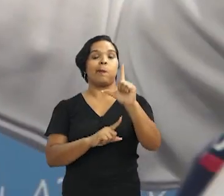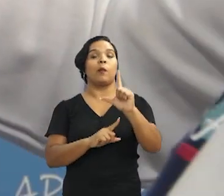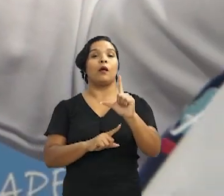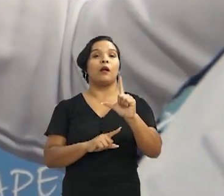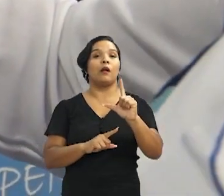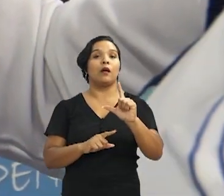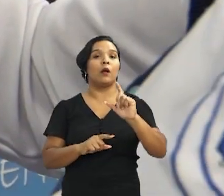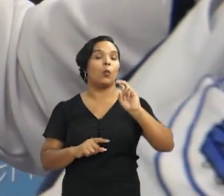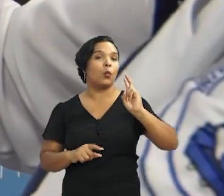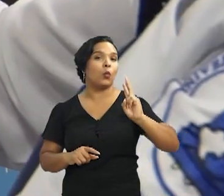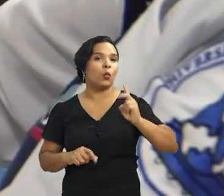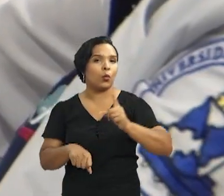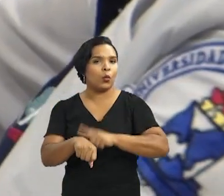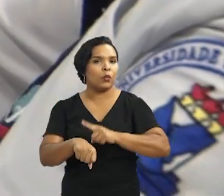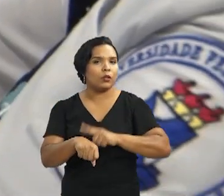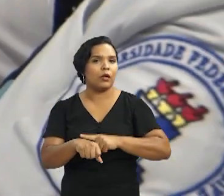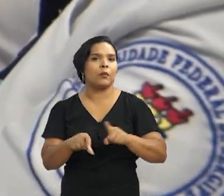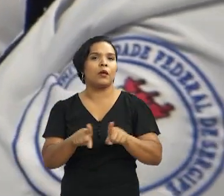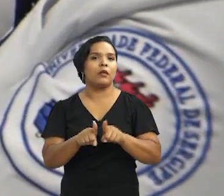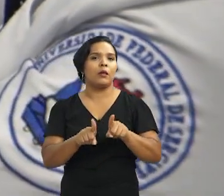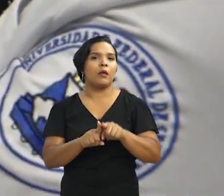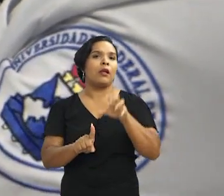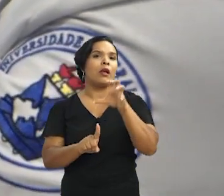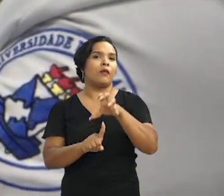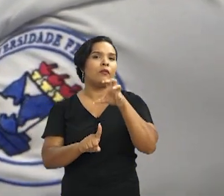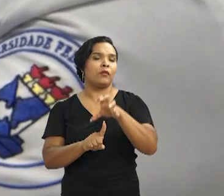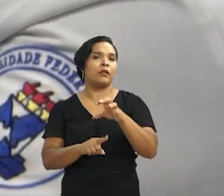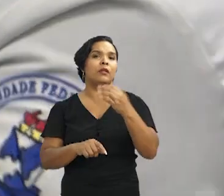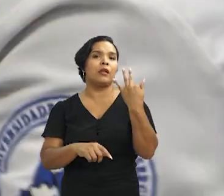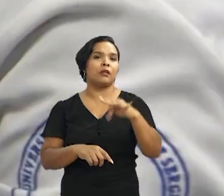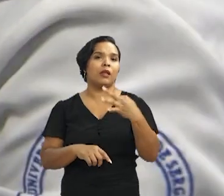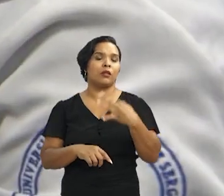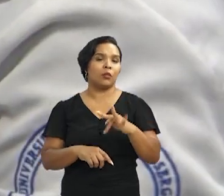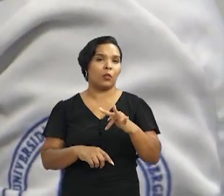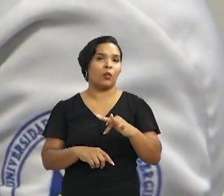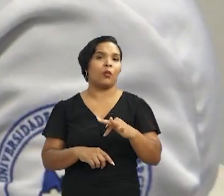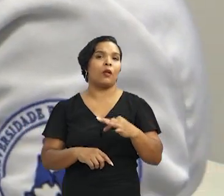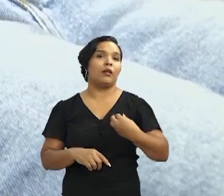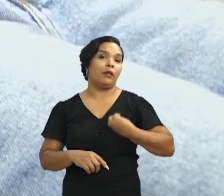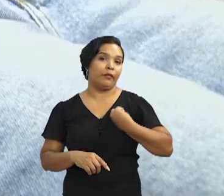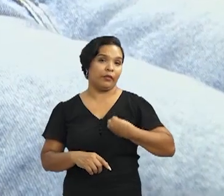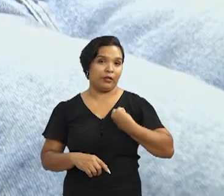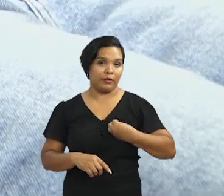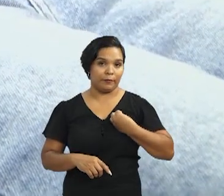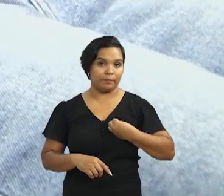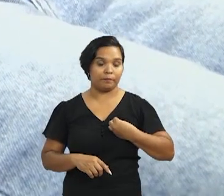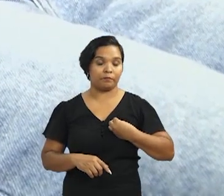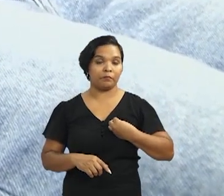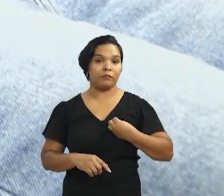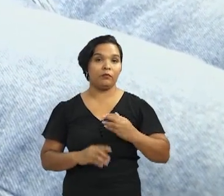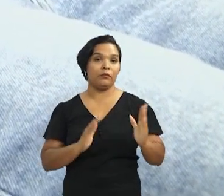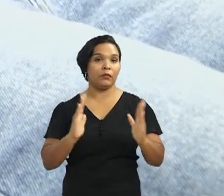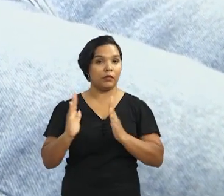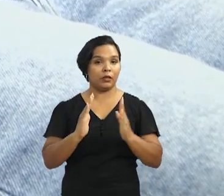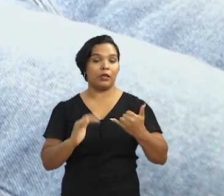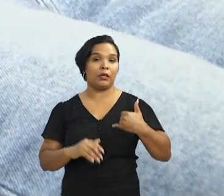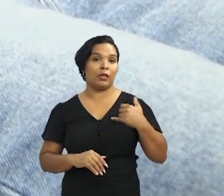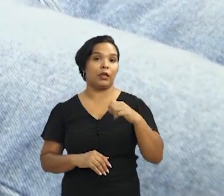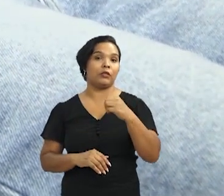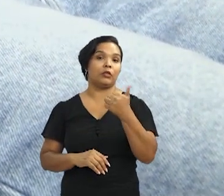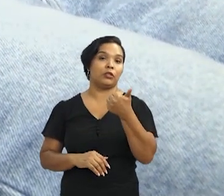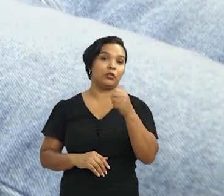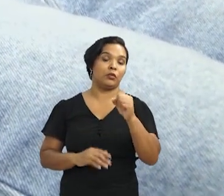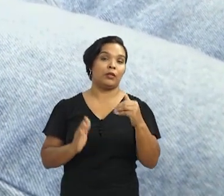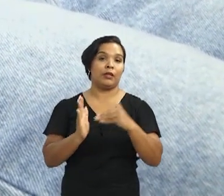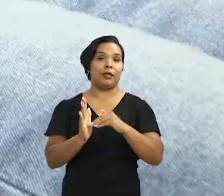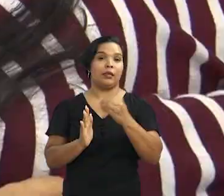intensidade, frequência e duração das crises, além do impacto dessa dor na sua qualidade de vida. A pesquisa é feita com pessoas entre